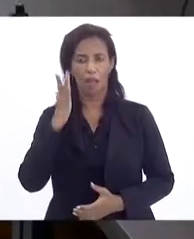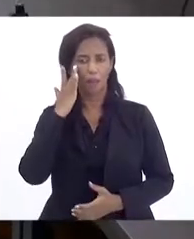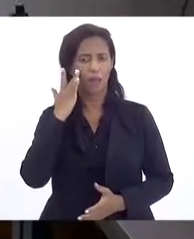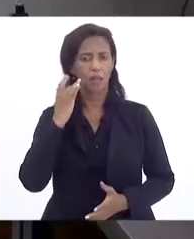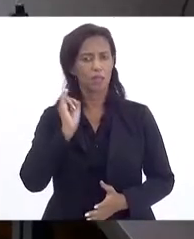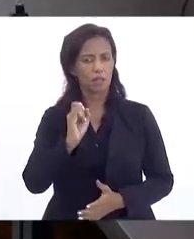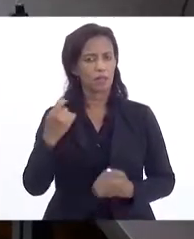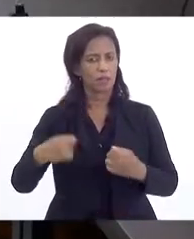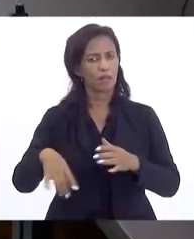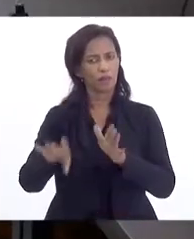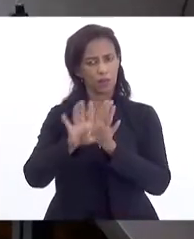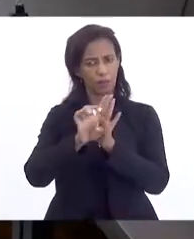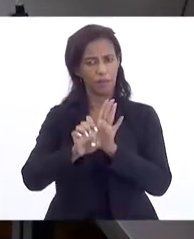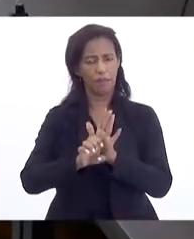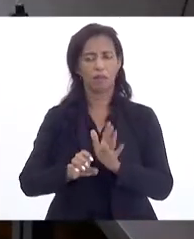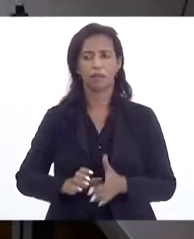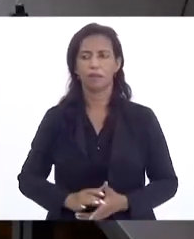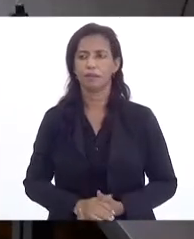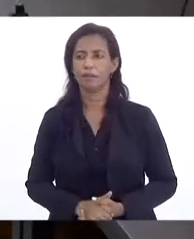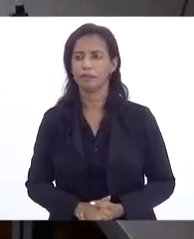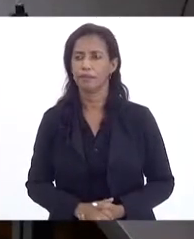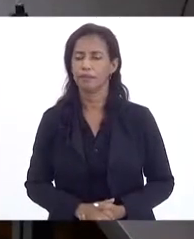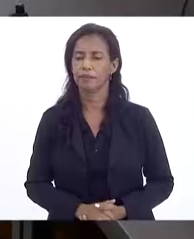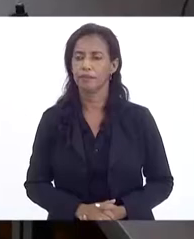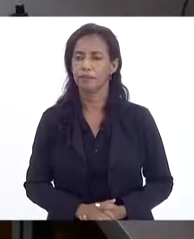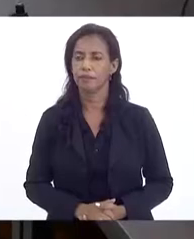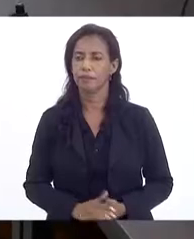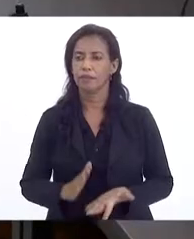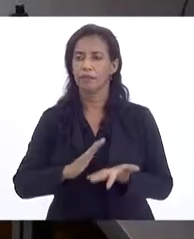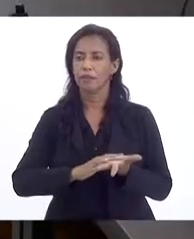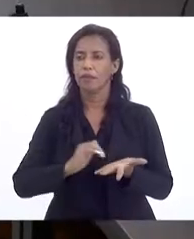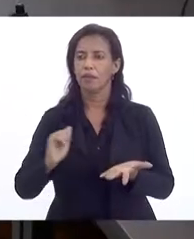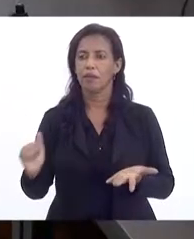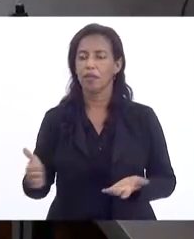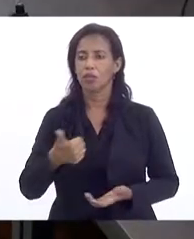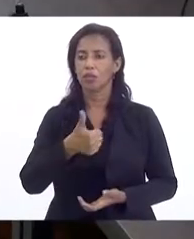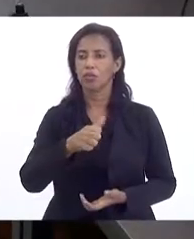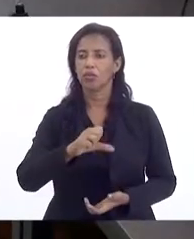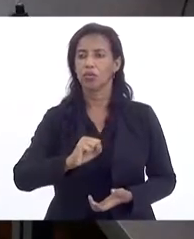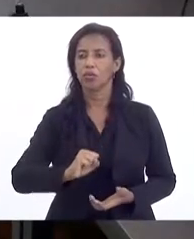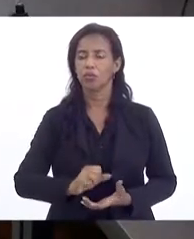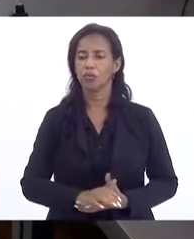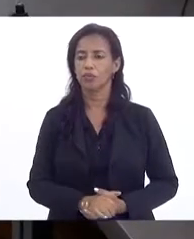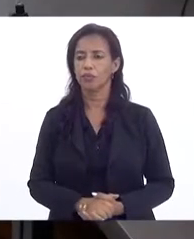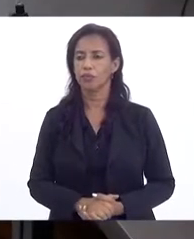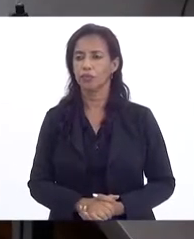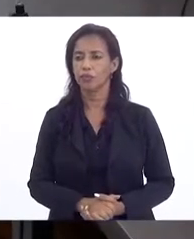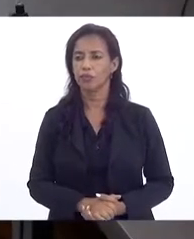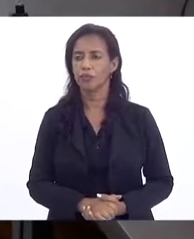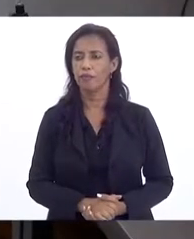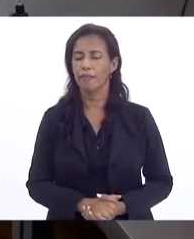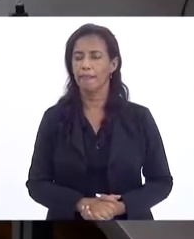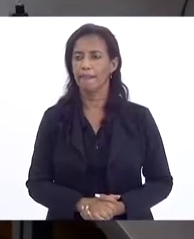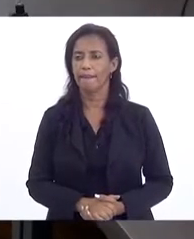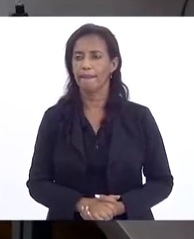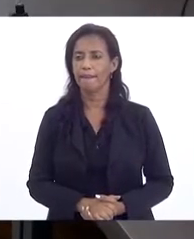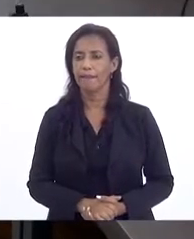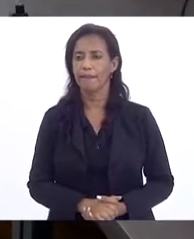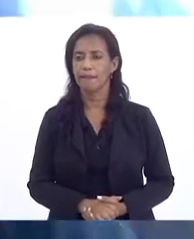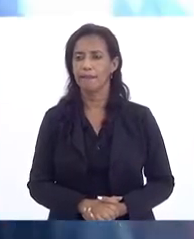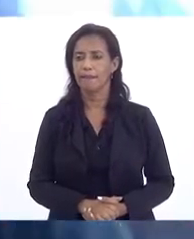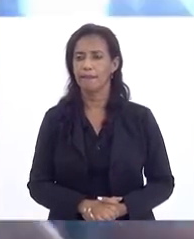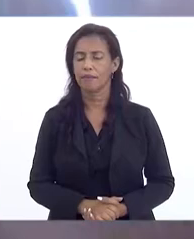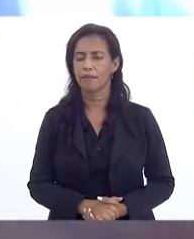houver necessidade. Valeu. Ok, retirado de pauta. 18, tá relator deputado. Não está na pauta, não. Oi? Ah, está